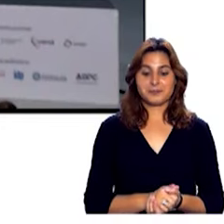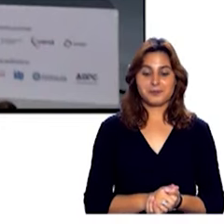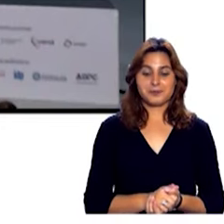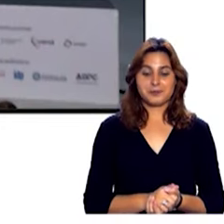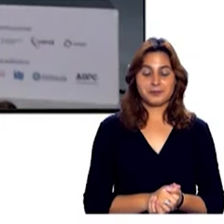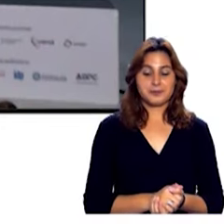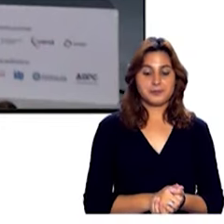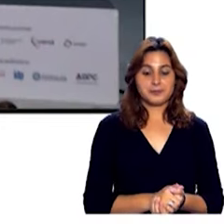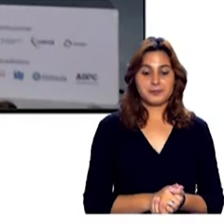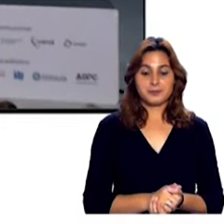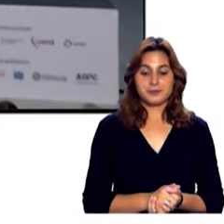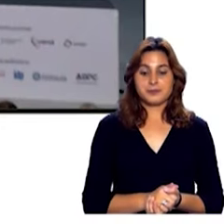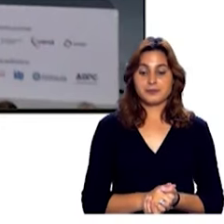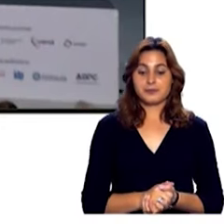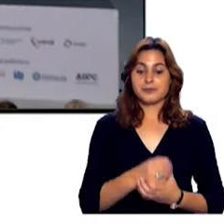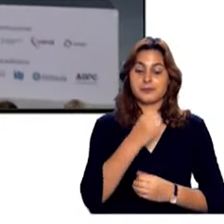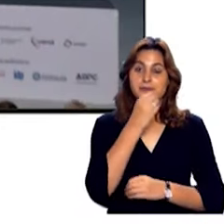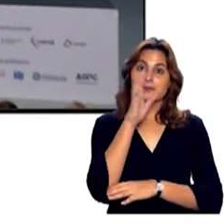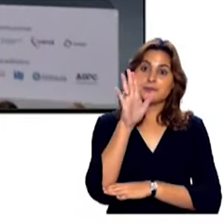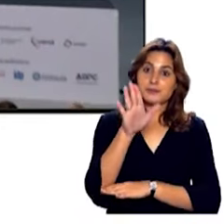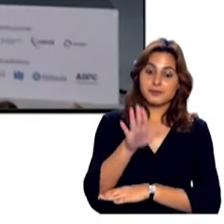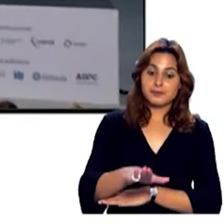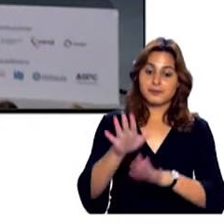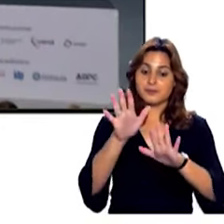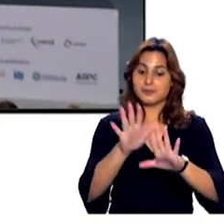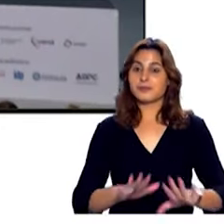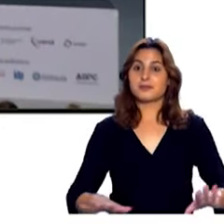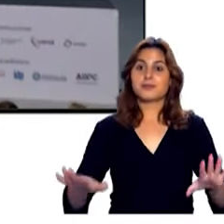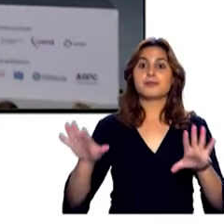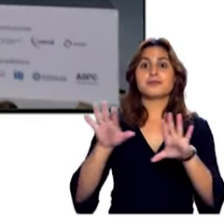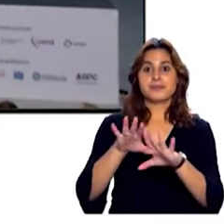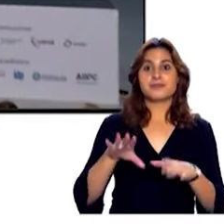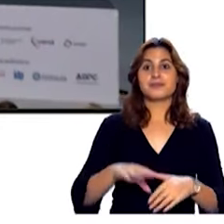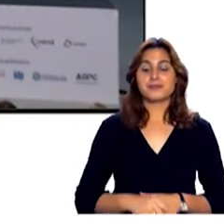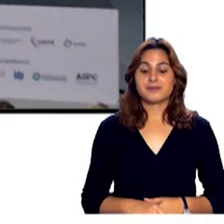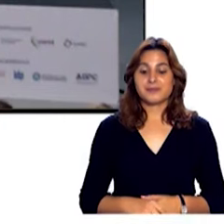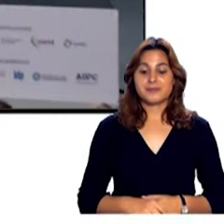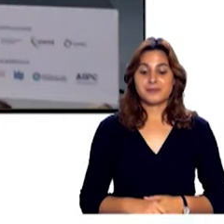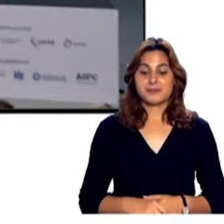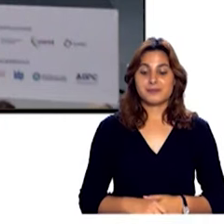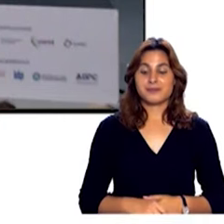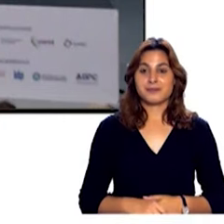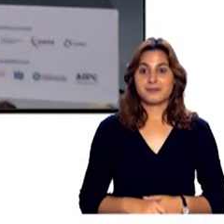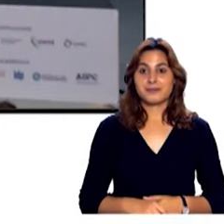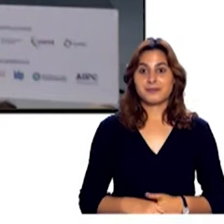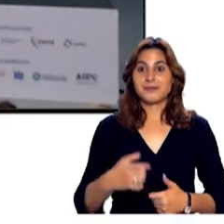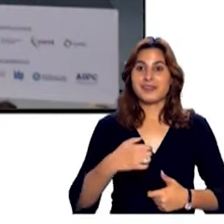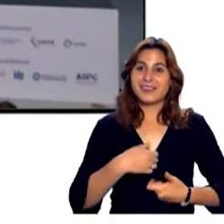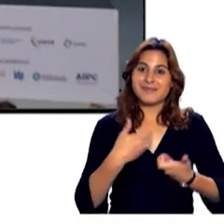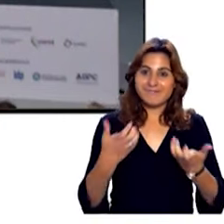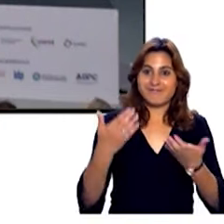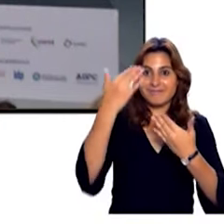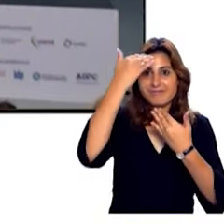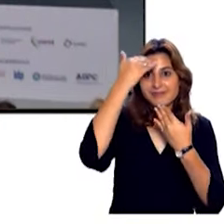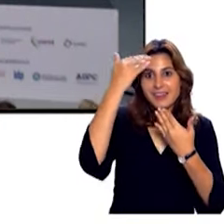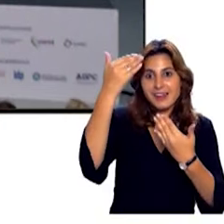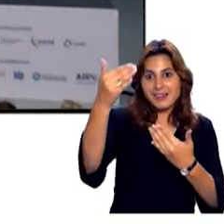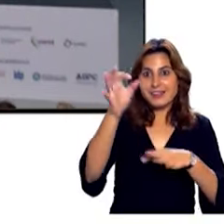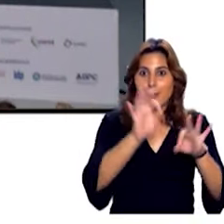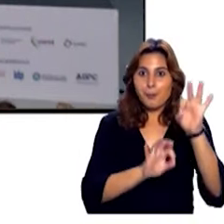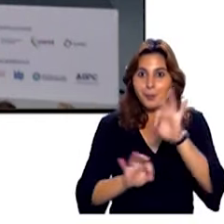disposição Boa tarde a todas e todos eu gostaria de agradecer aos